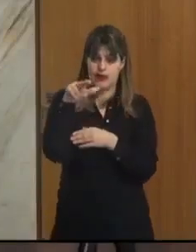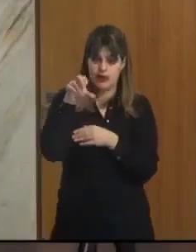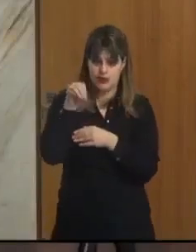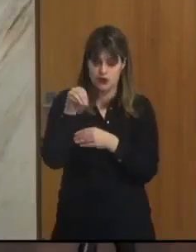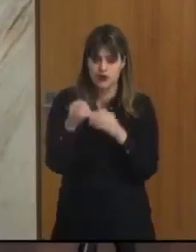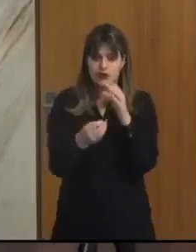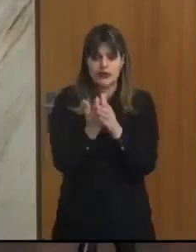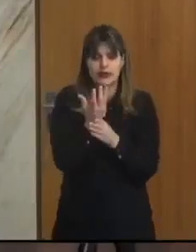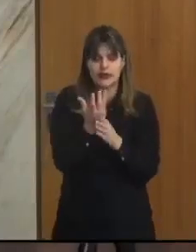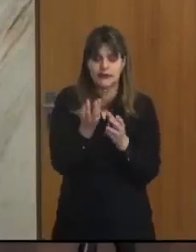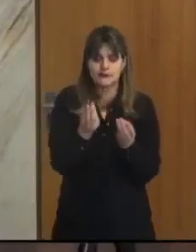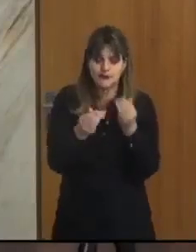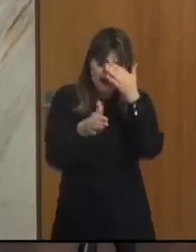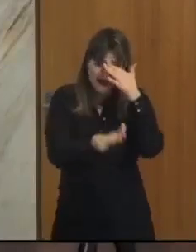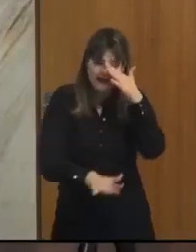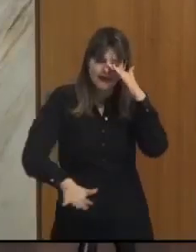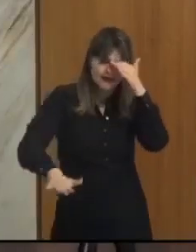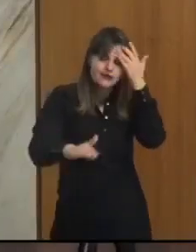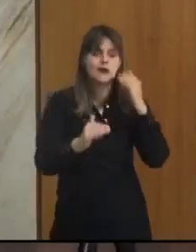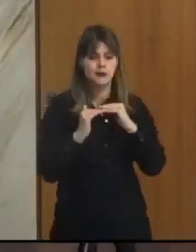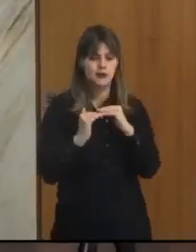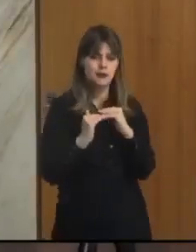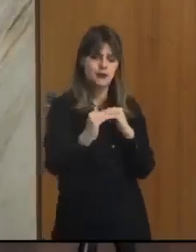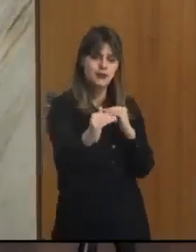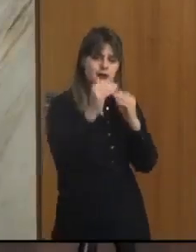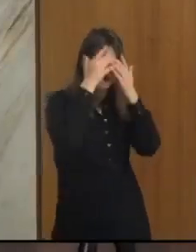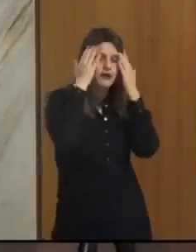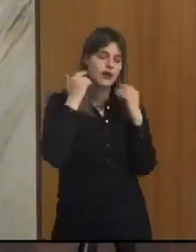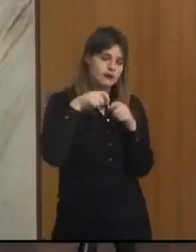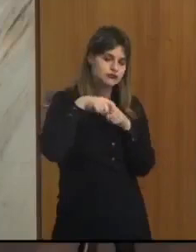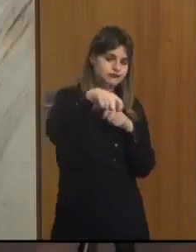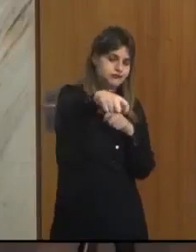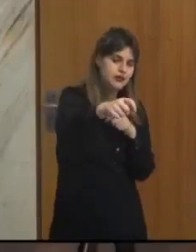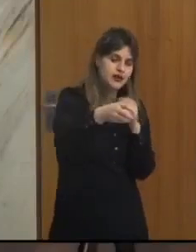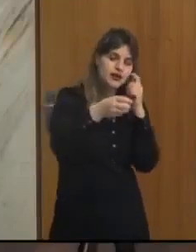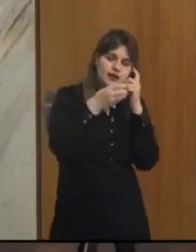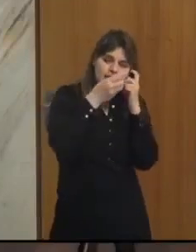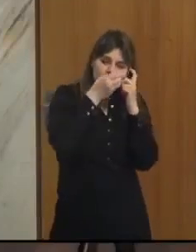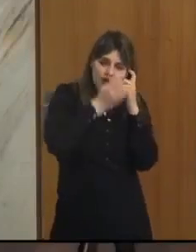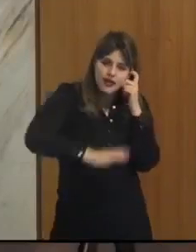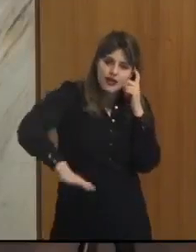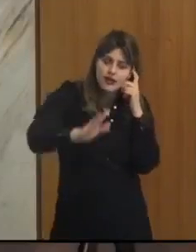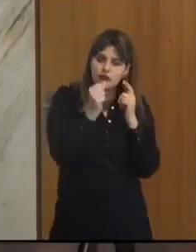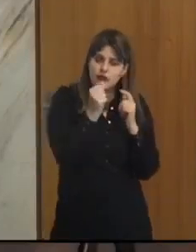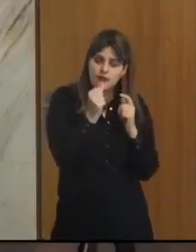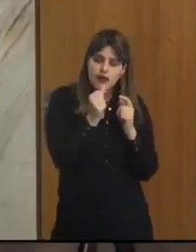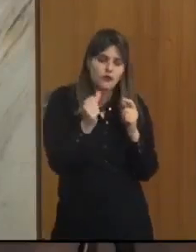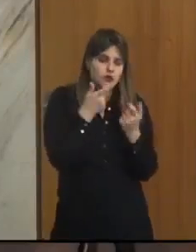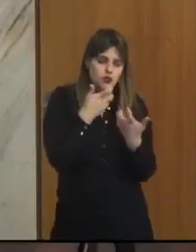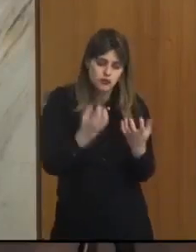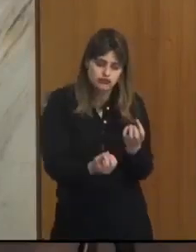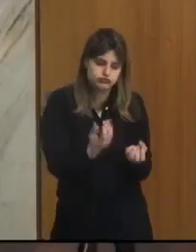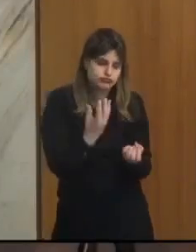planície, uma lesíria, digamos, uma lesíria, um extenso campo de água fértil e que